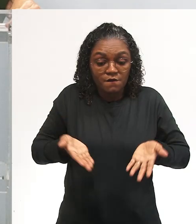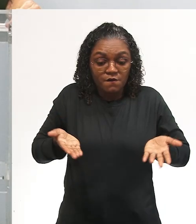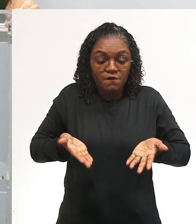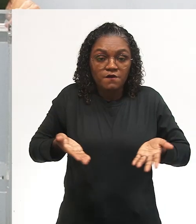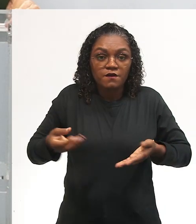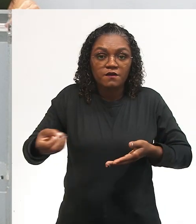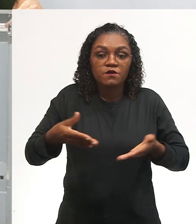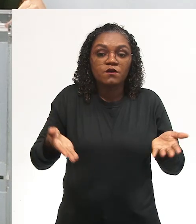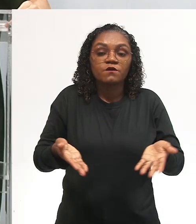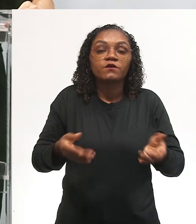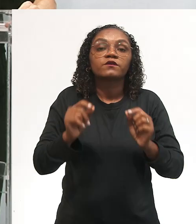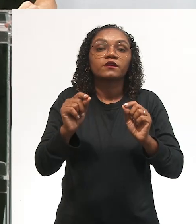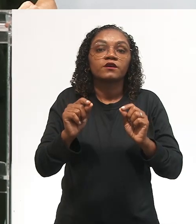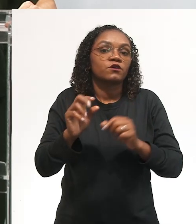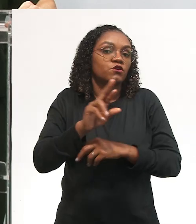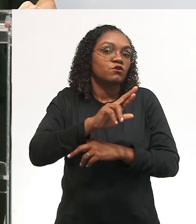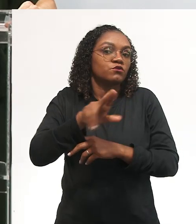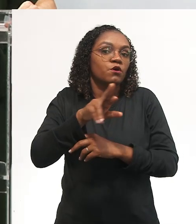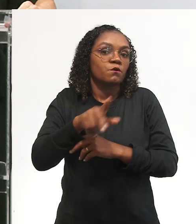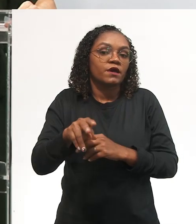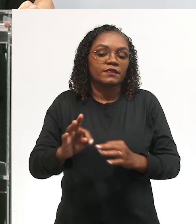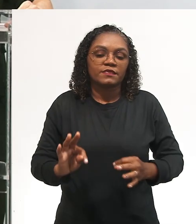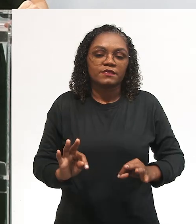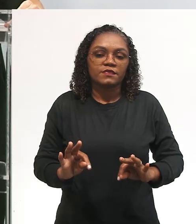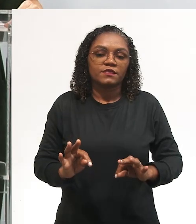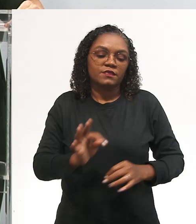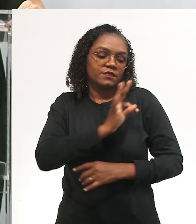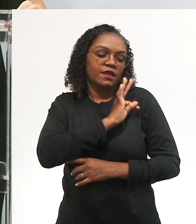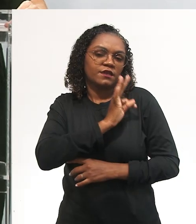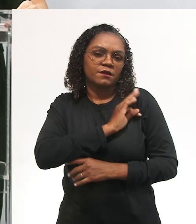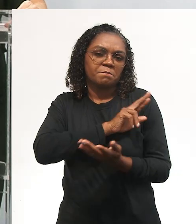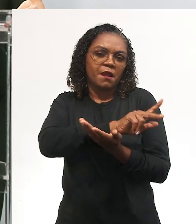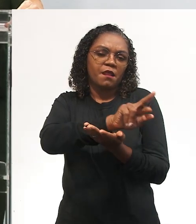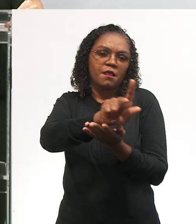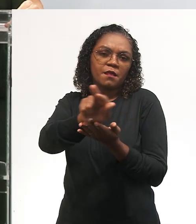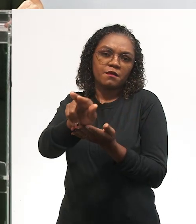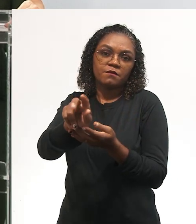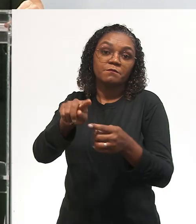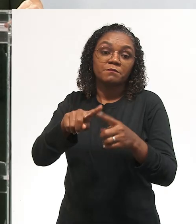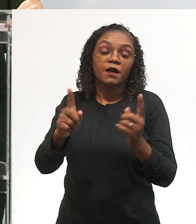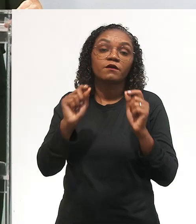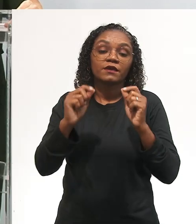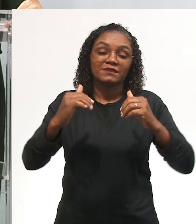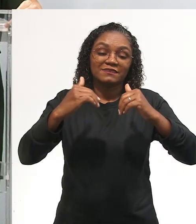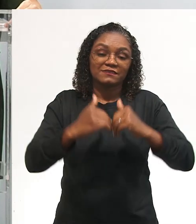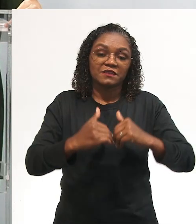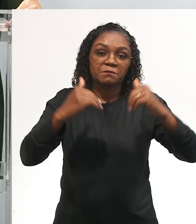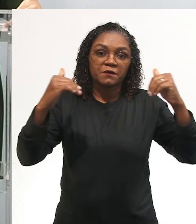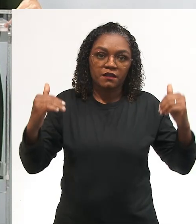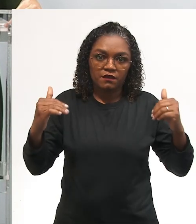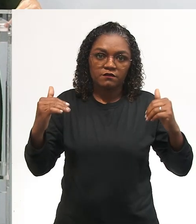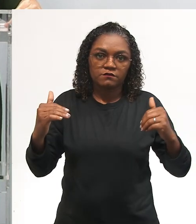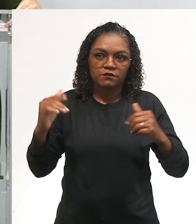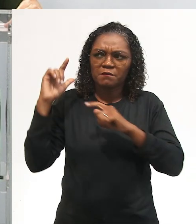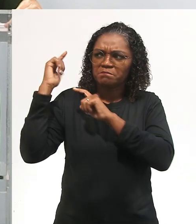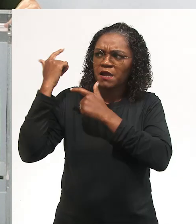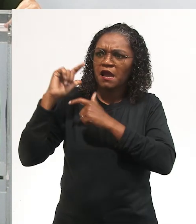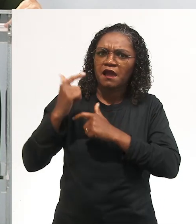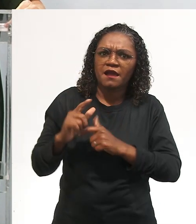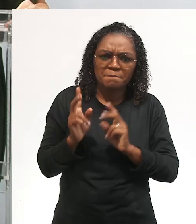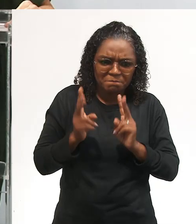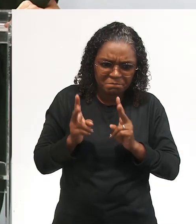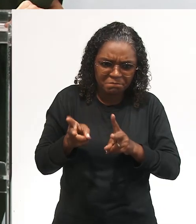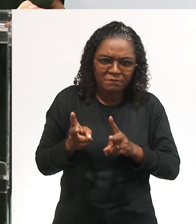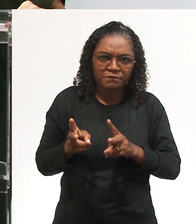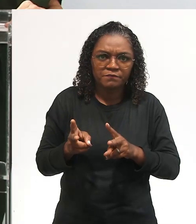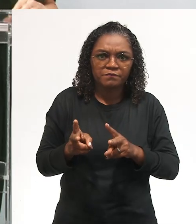politecnia discutida aqui não é no sentido de muitas técnicas, mas sim nessa quebra dessa